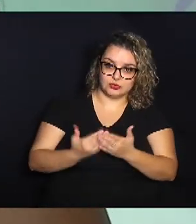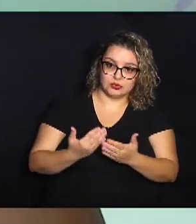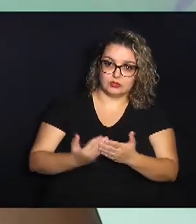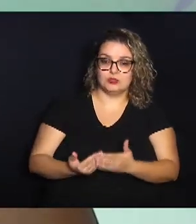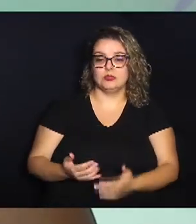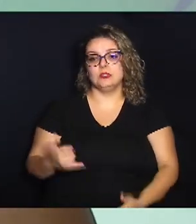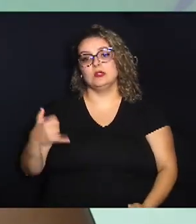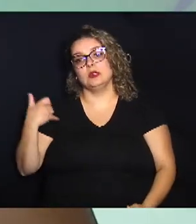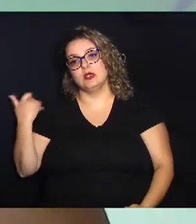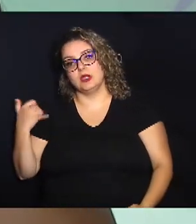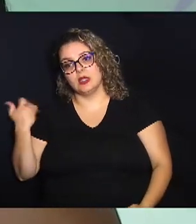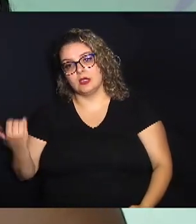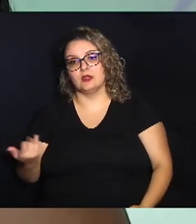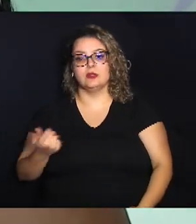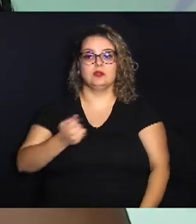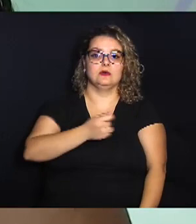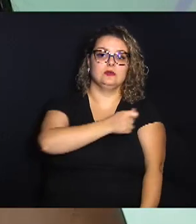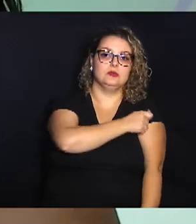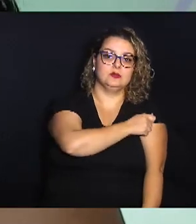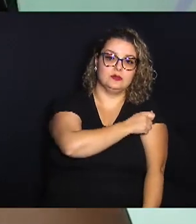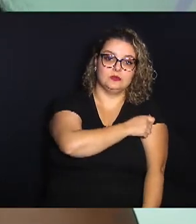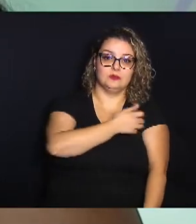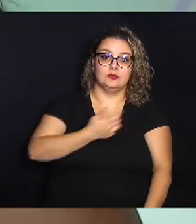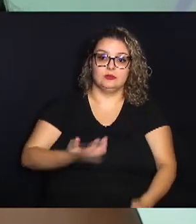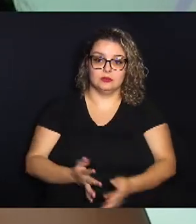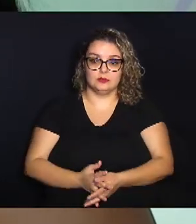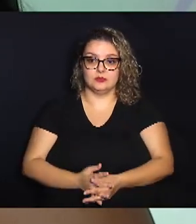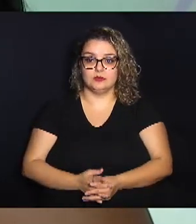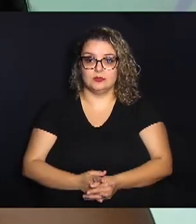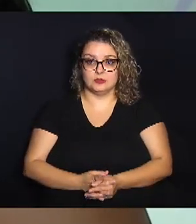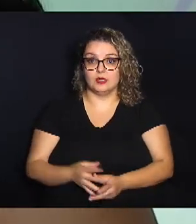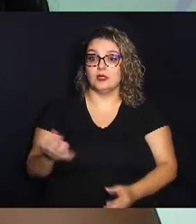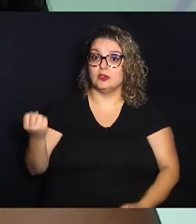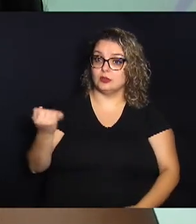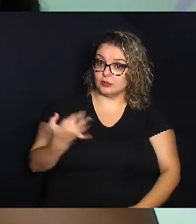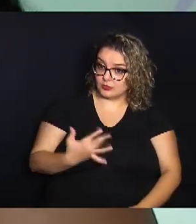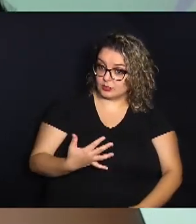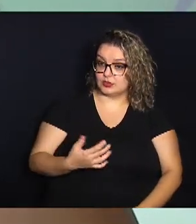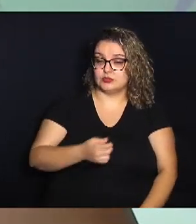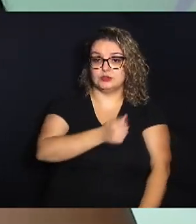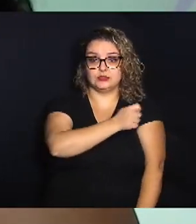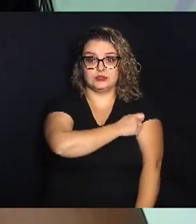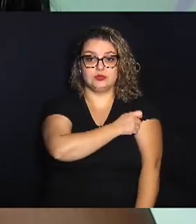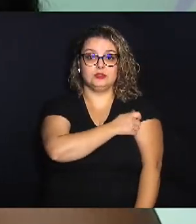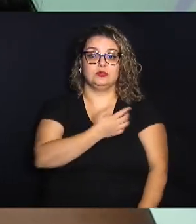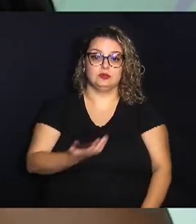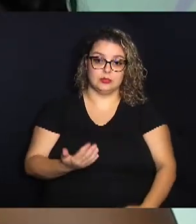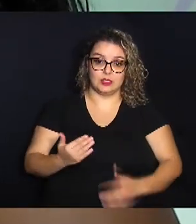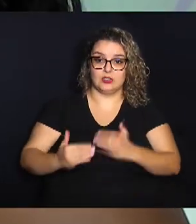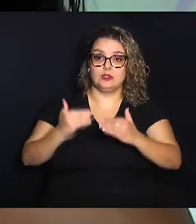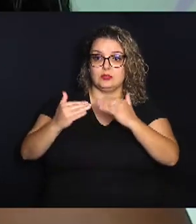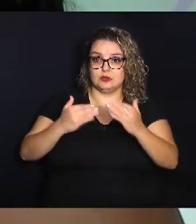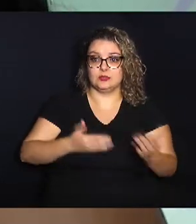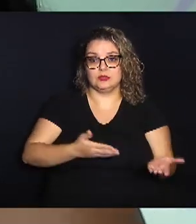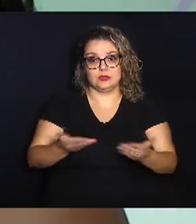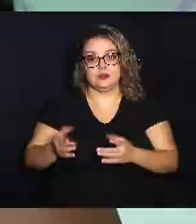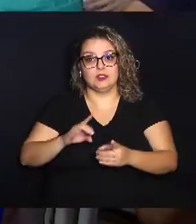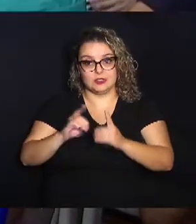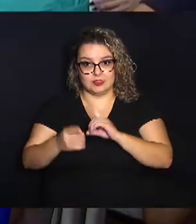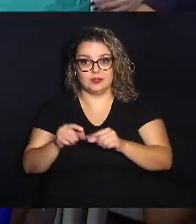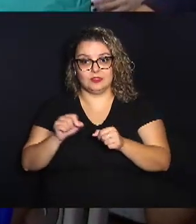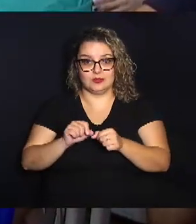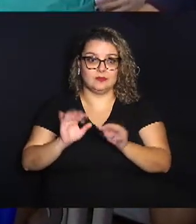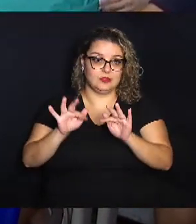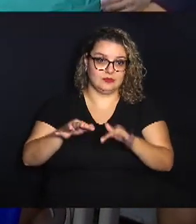etária dos alunos, né? A quantidade de alunos que a gente tem também para construir a apresentação e as dinâmicas que são feitas ao